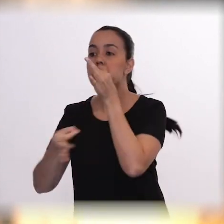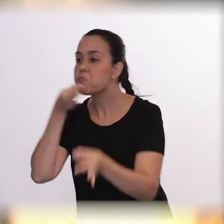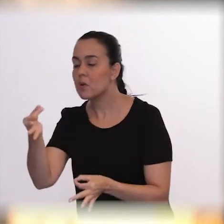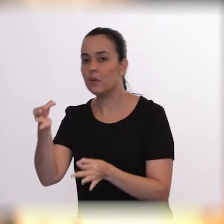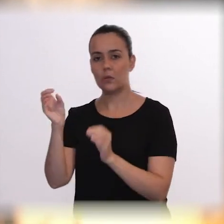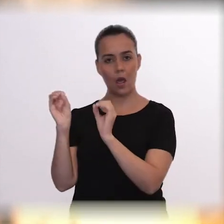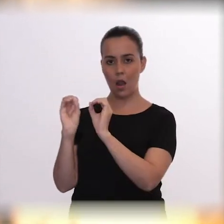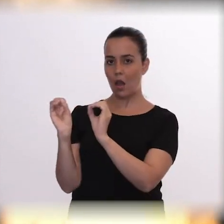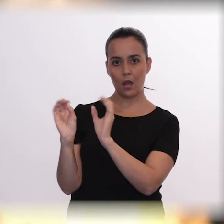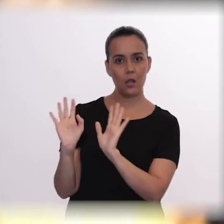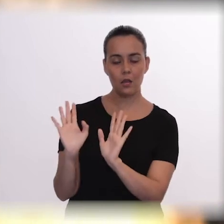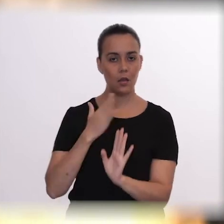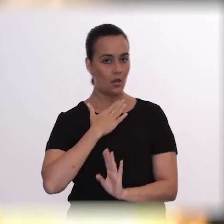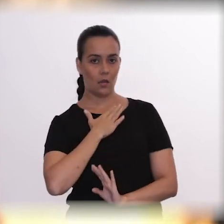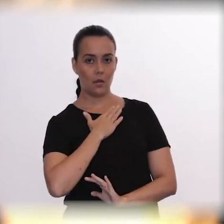aparentava, mas